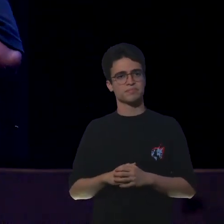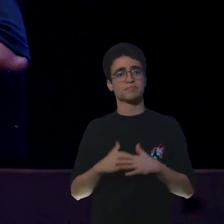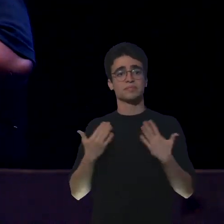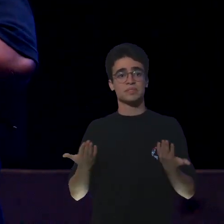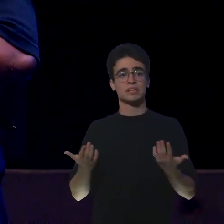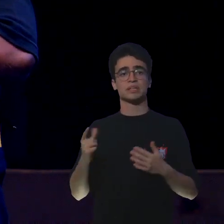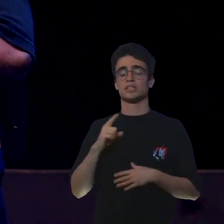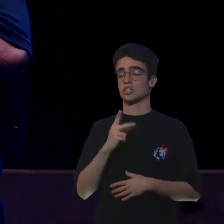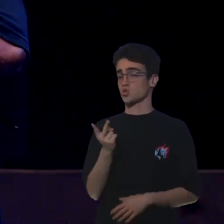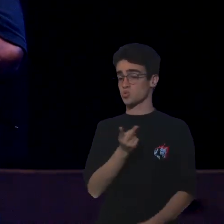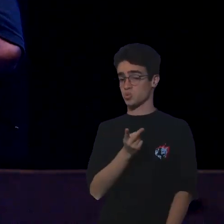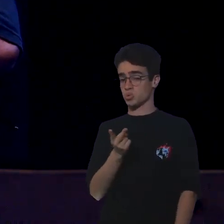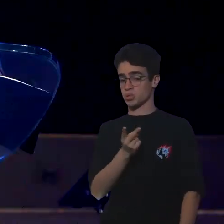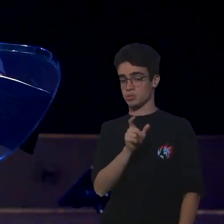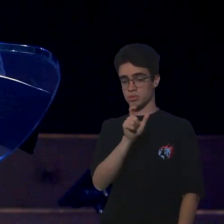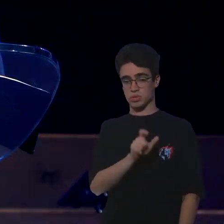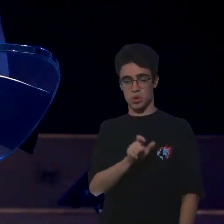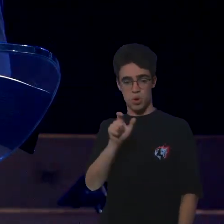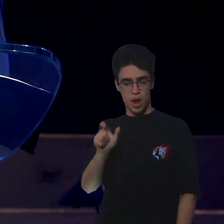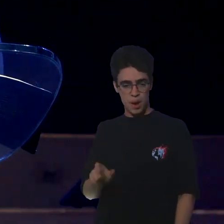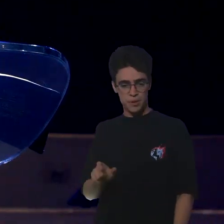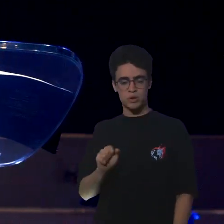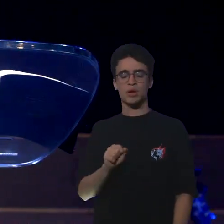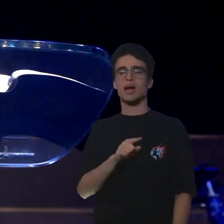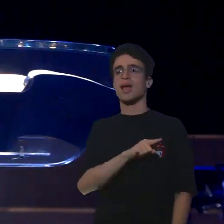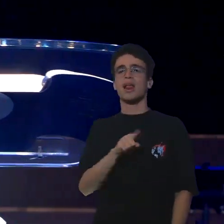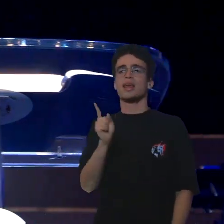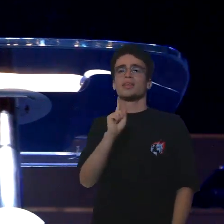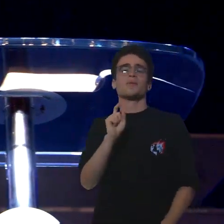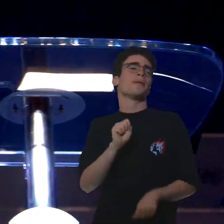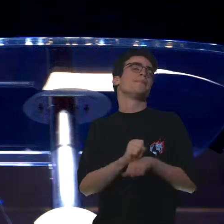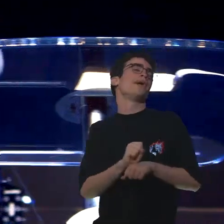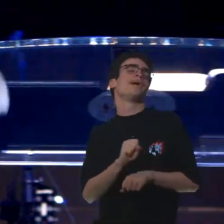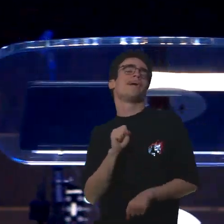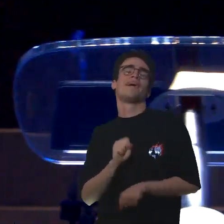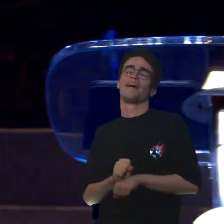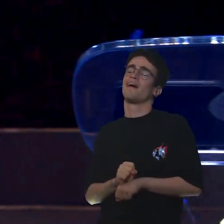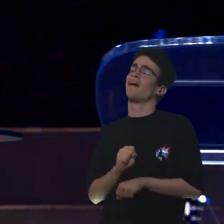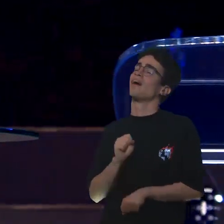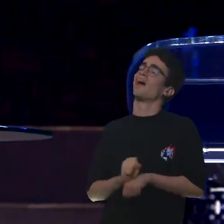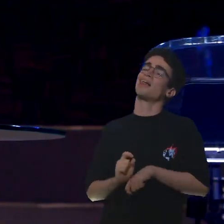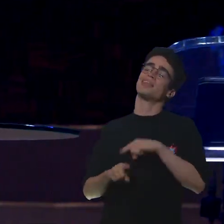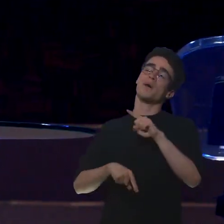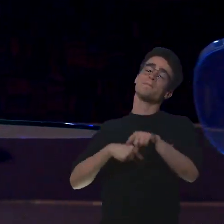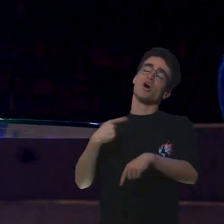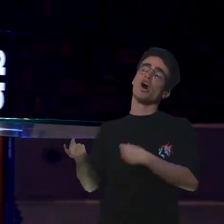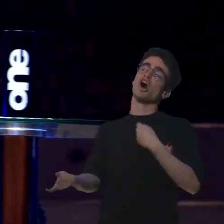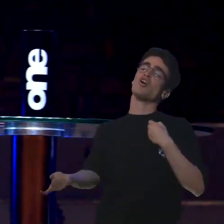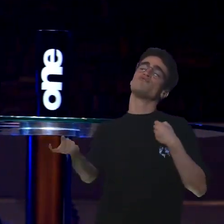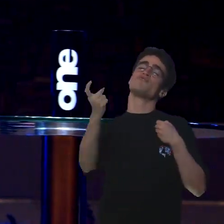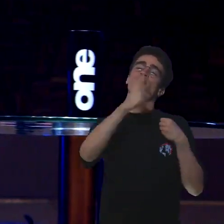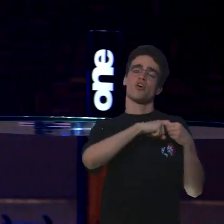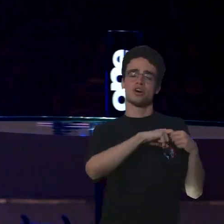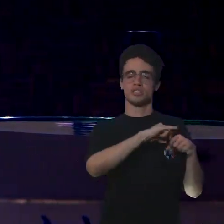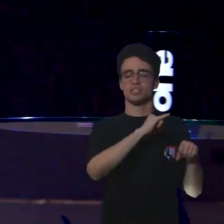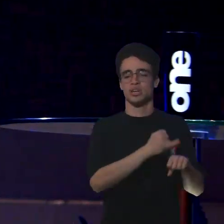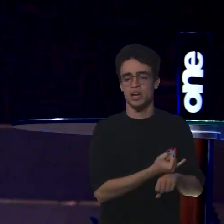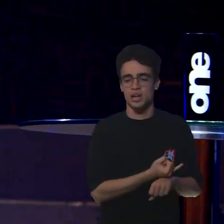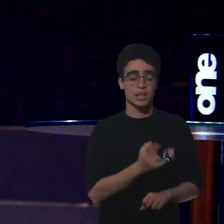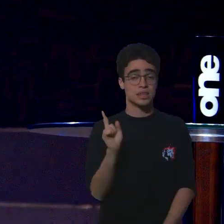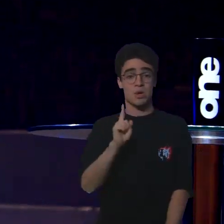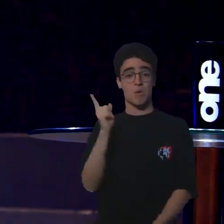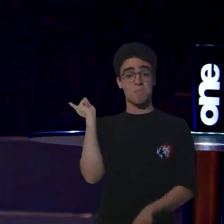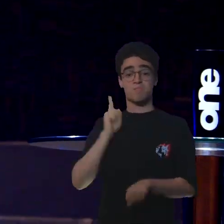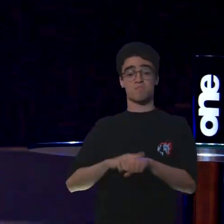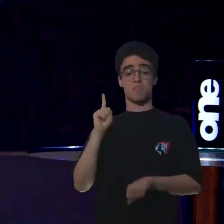Esses 2 homens, eles não esperaram um tempão para voltar, porque naquele